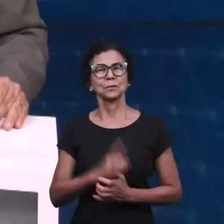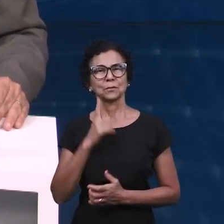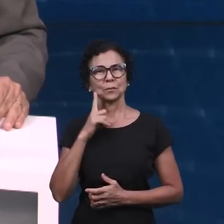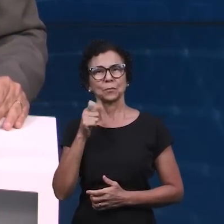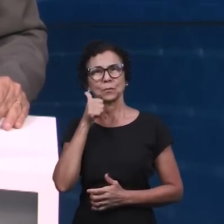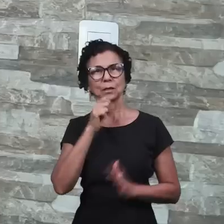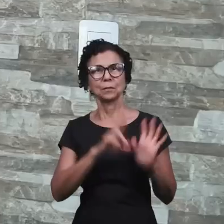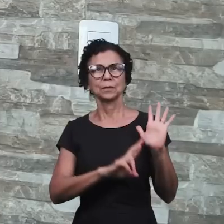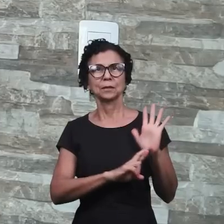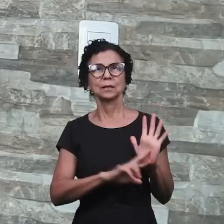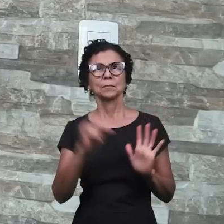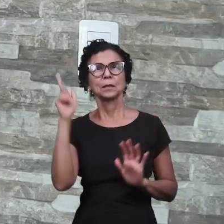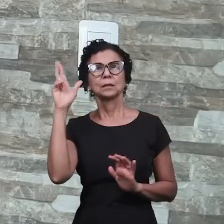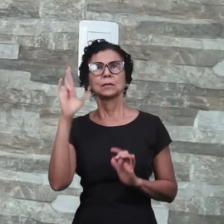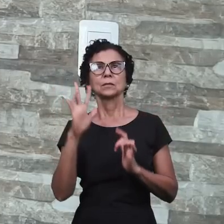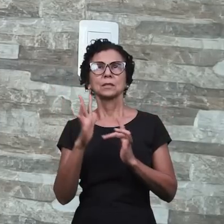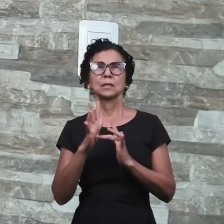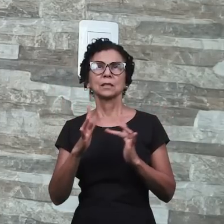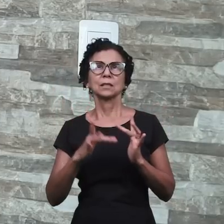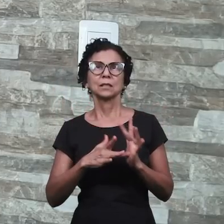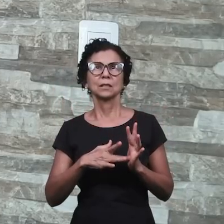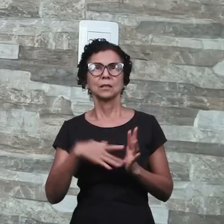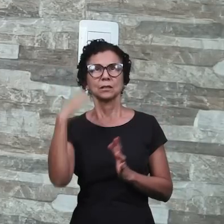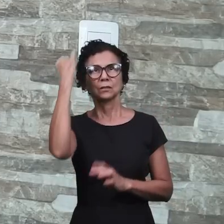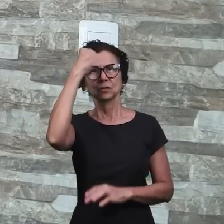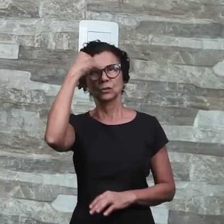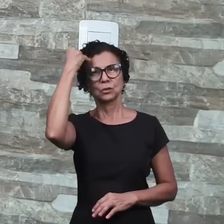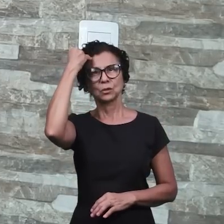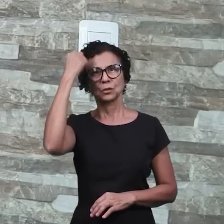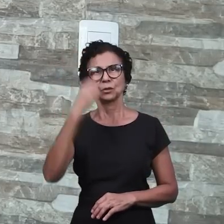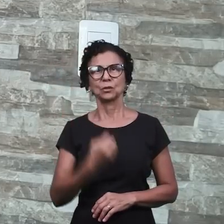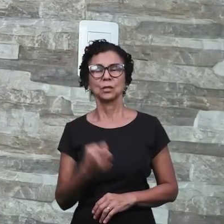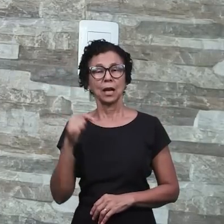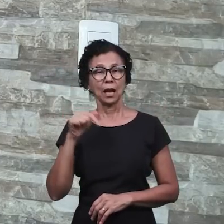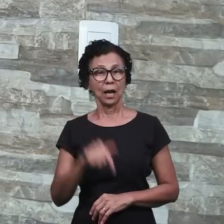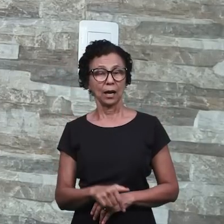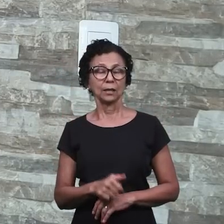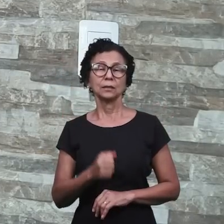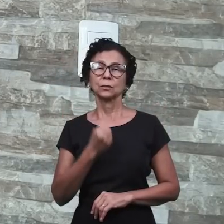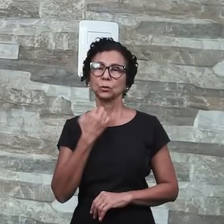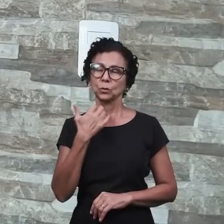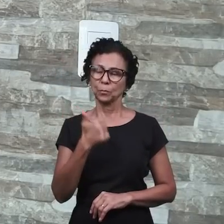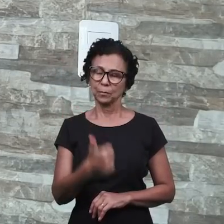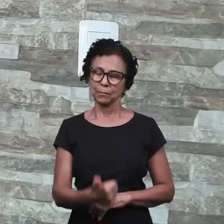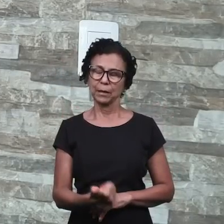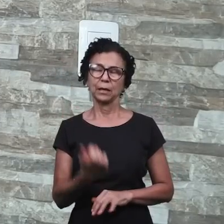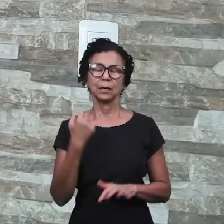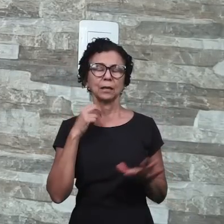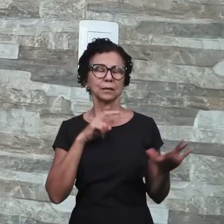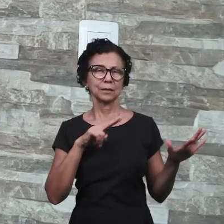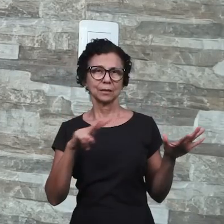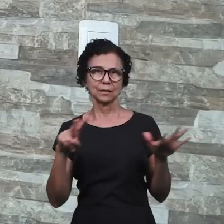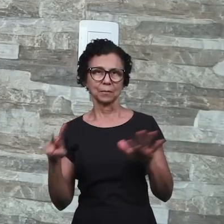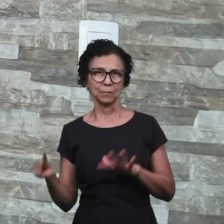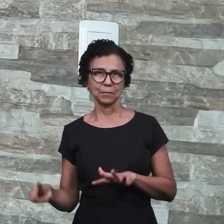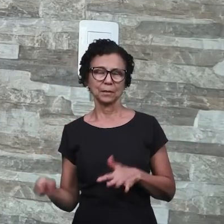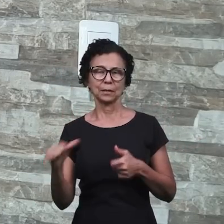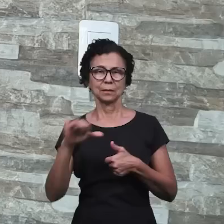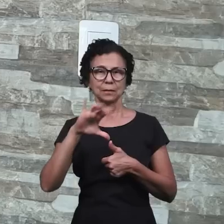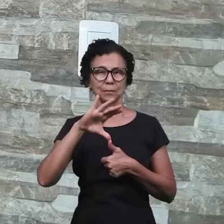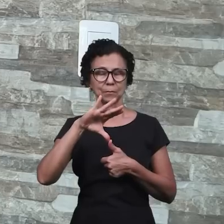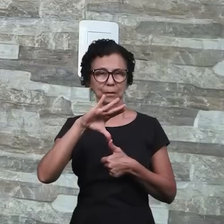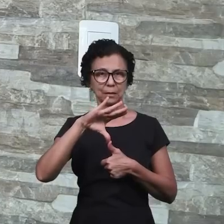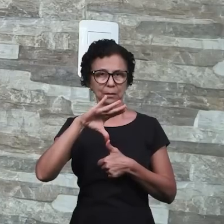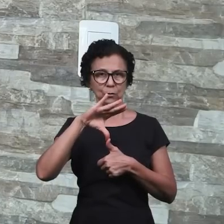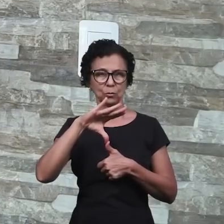Sheryl Vitória. A paz do Senhor, Jorge, tudo bem por aqui? Para esta semana, as igrejas da América do Sul e